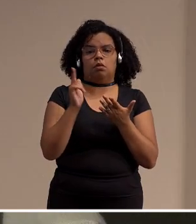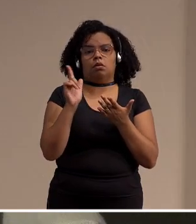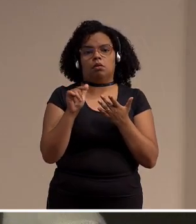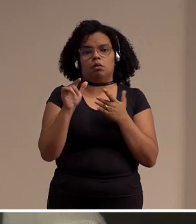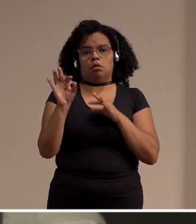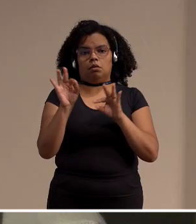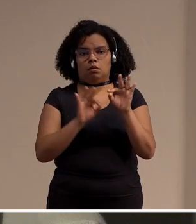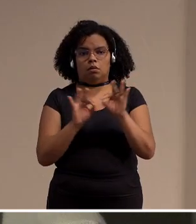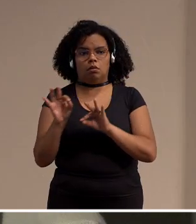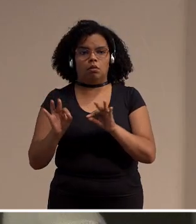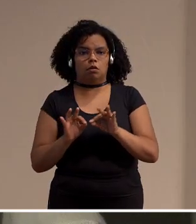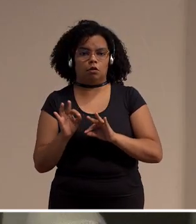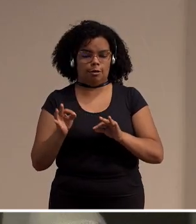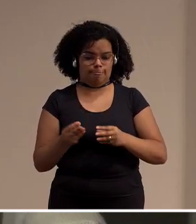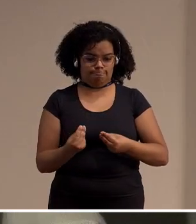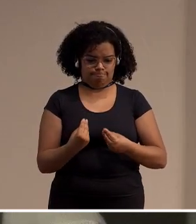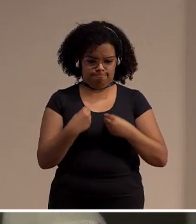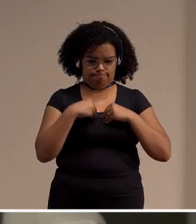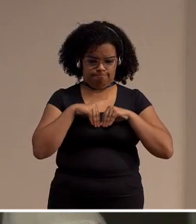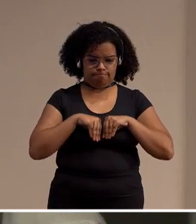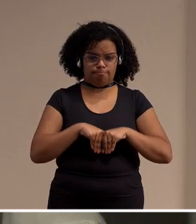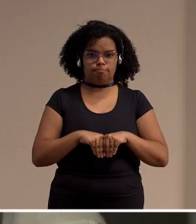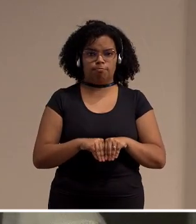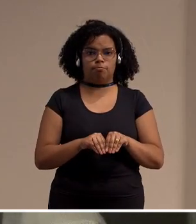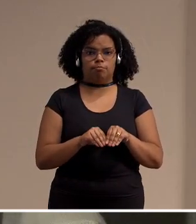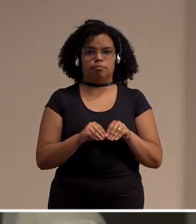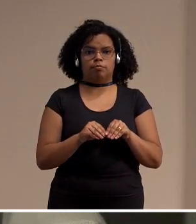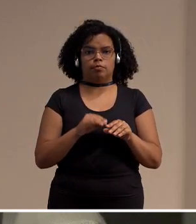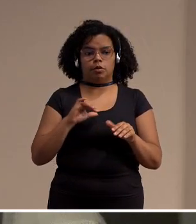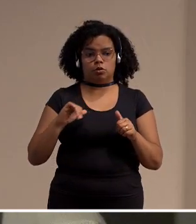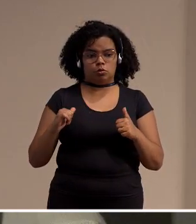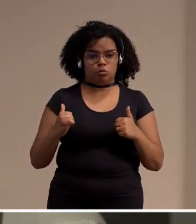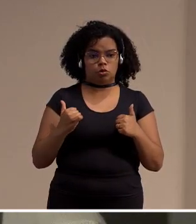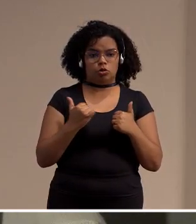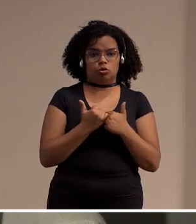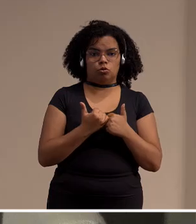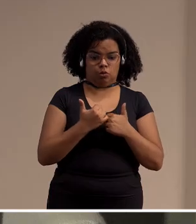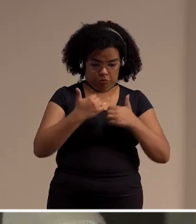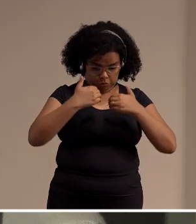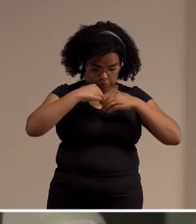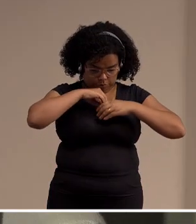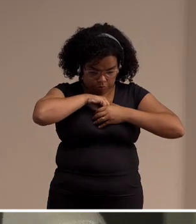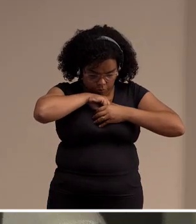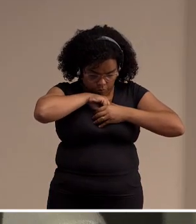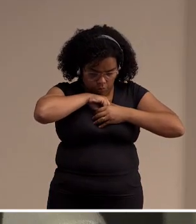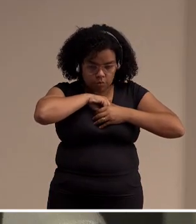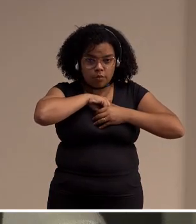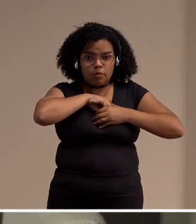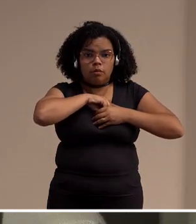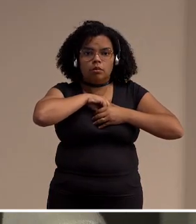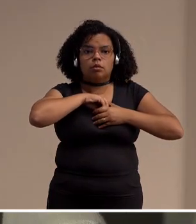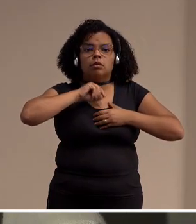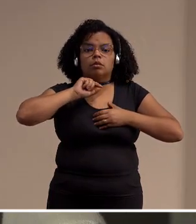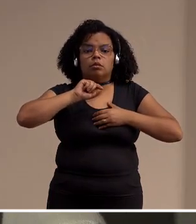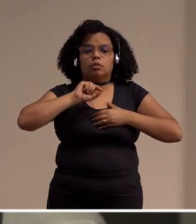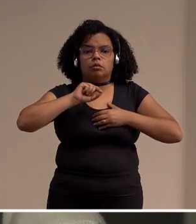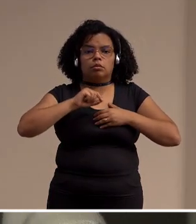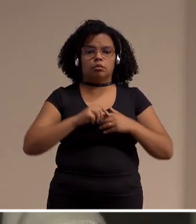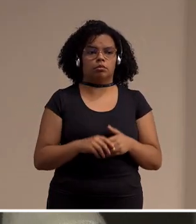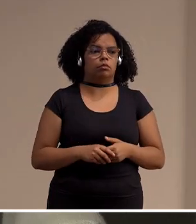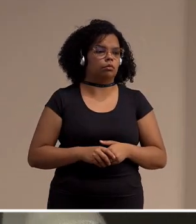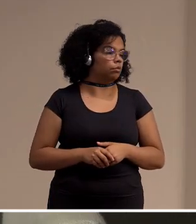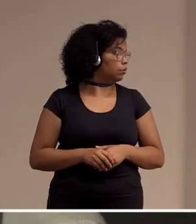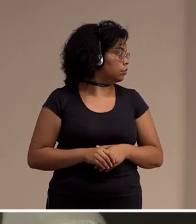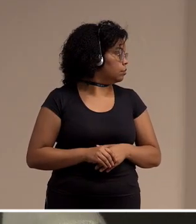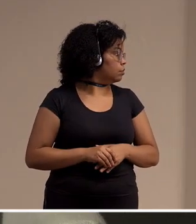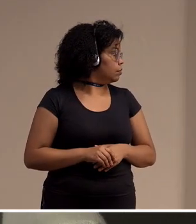que invade as pessoas pelos orifícios e substitui tudo que há dentro delas. O Pirahari,